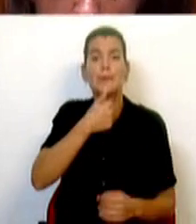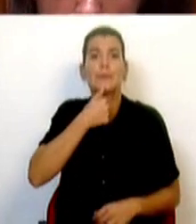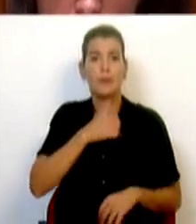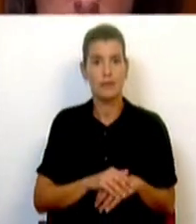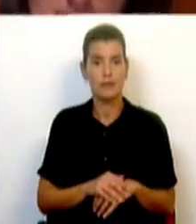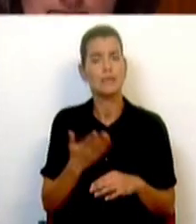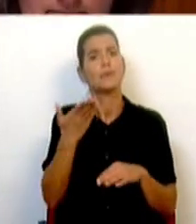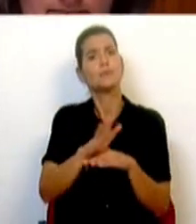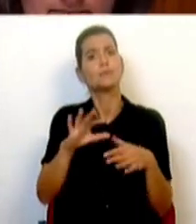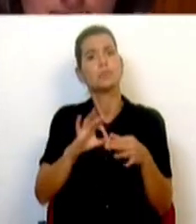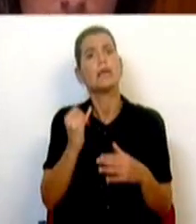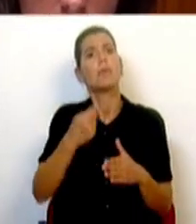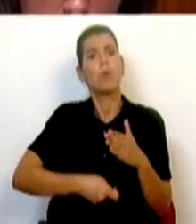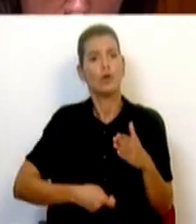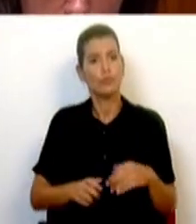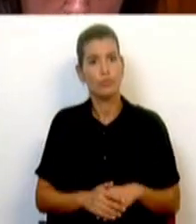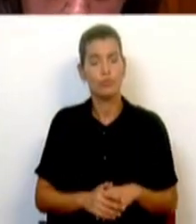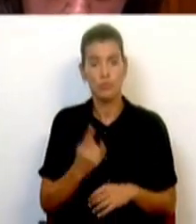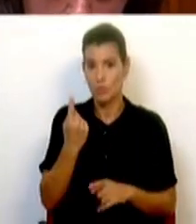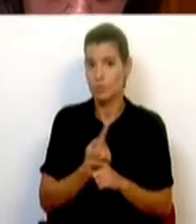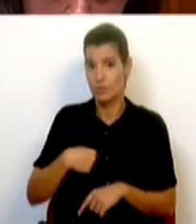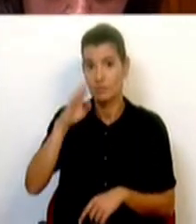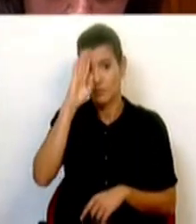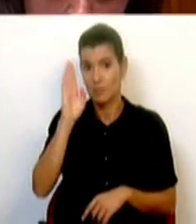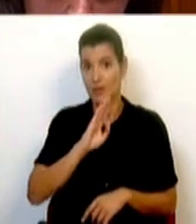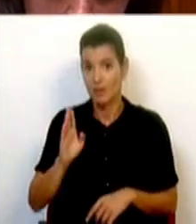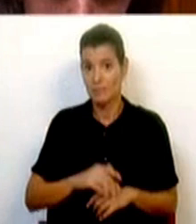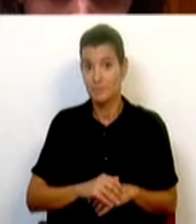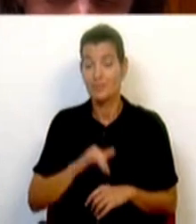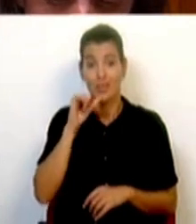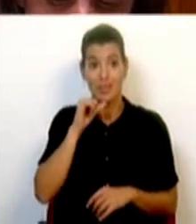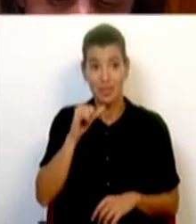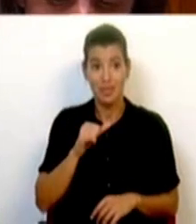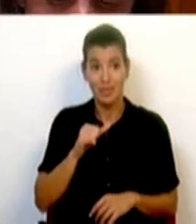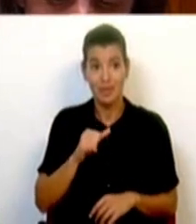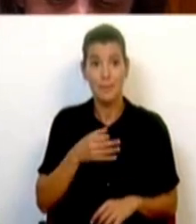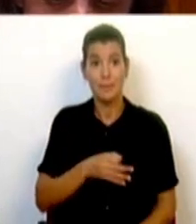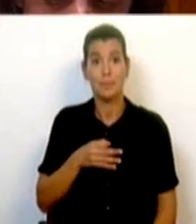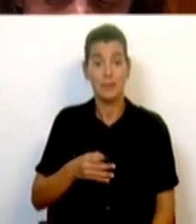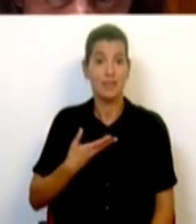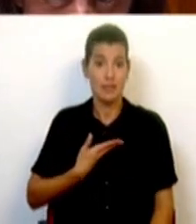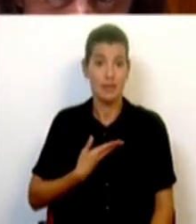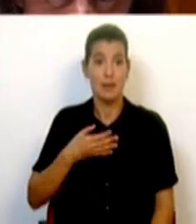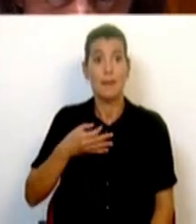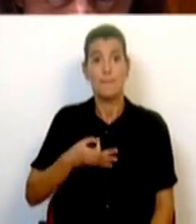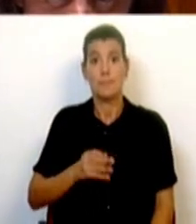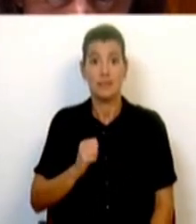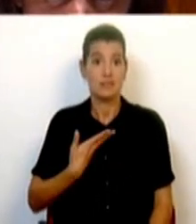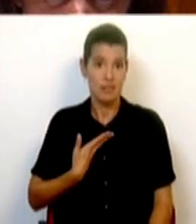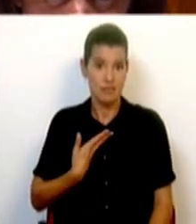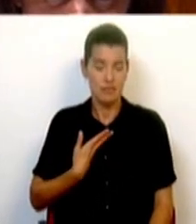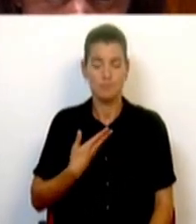impostos. Algo que nós sabemos é que sempre que o PPD e PSD se apresentou